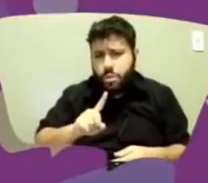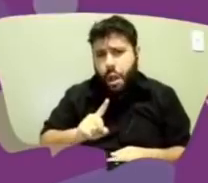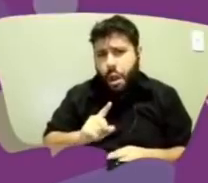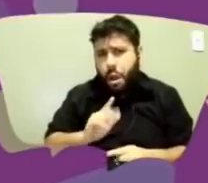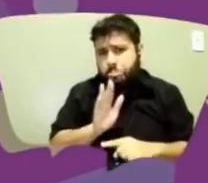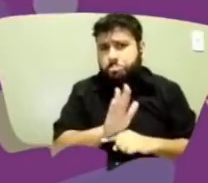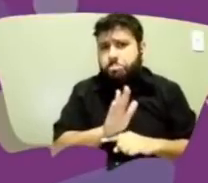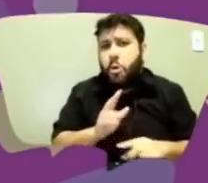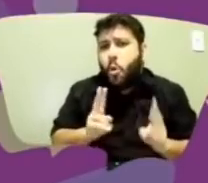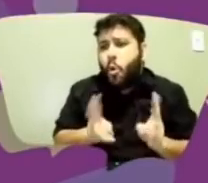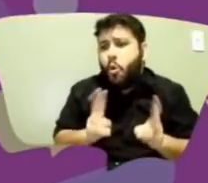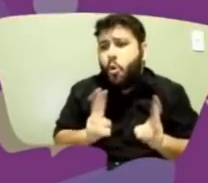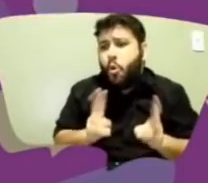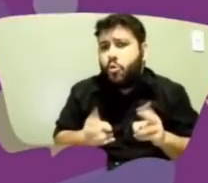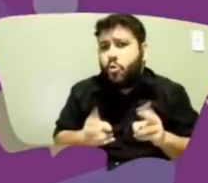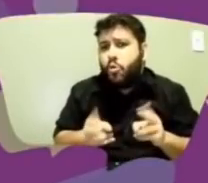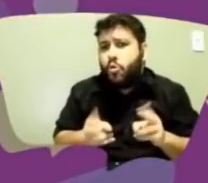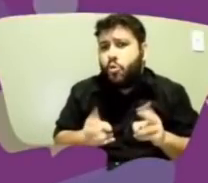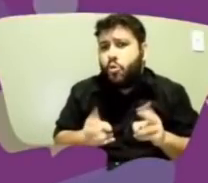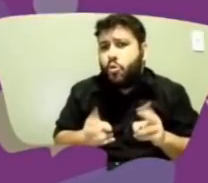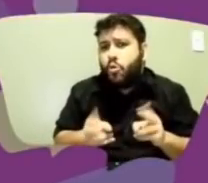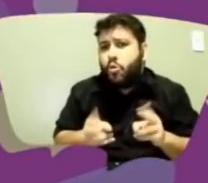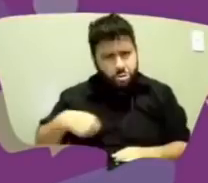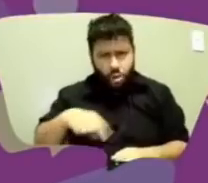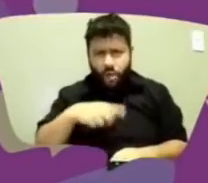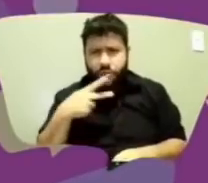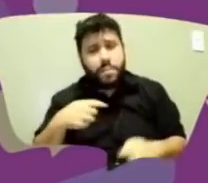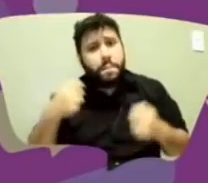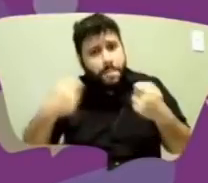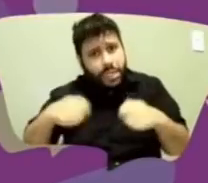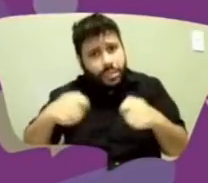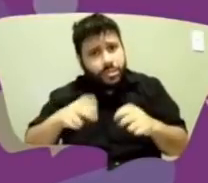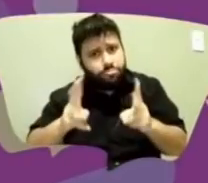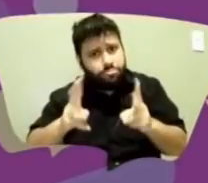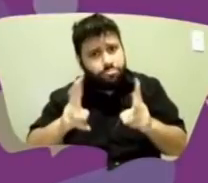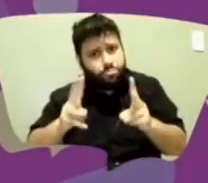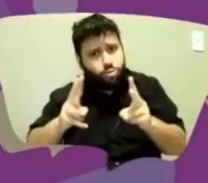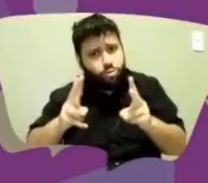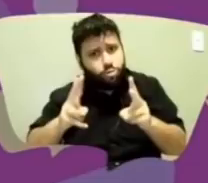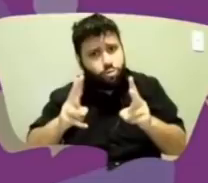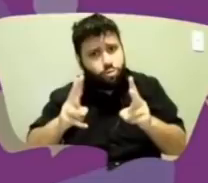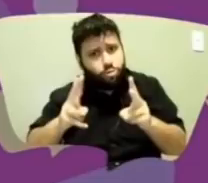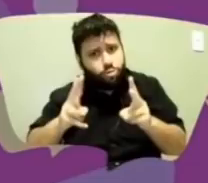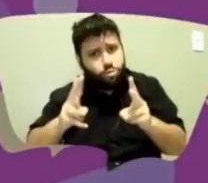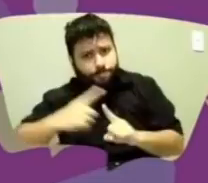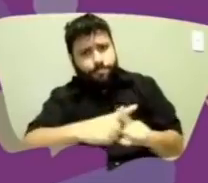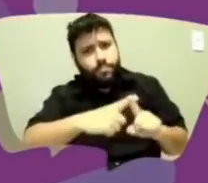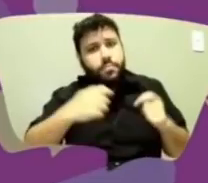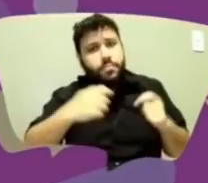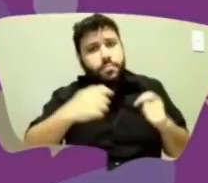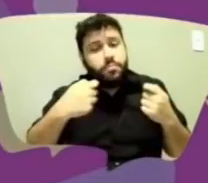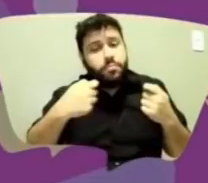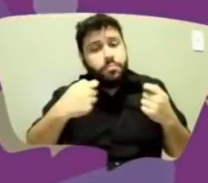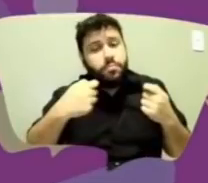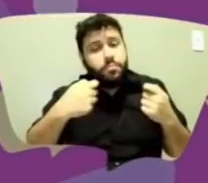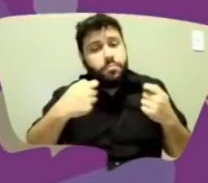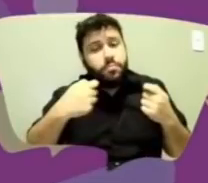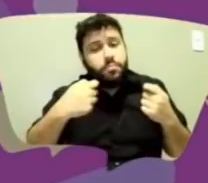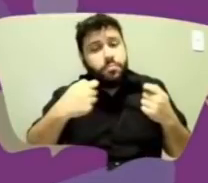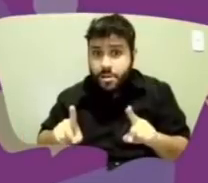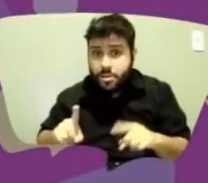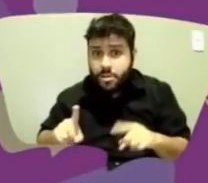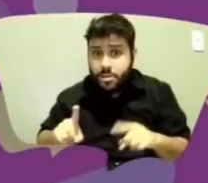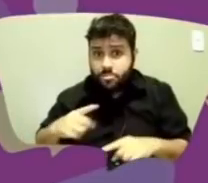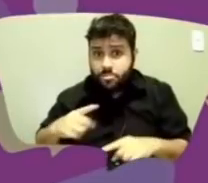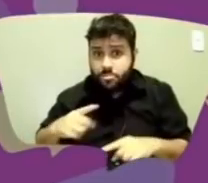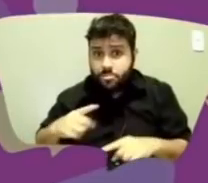defendendo que não haja o combate à corrupção. O que nós estamos apontando agora e sempre é que